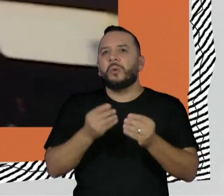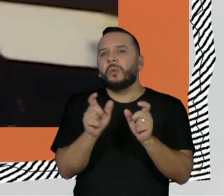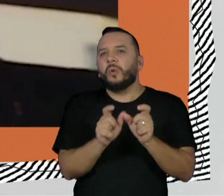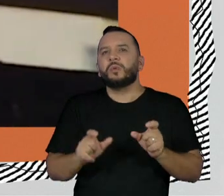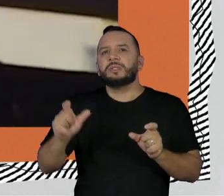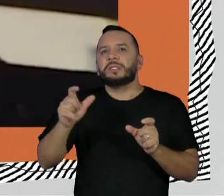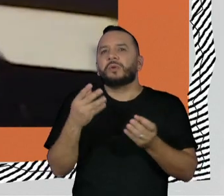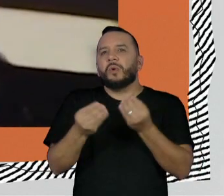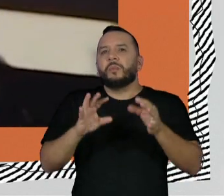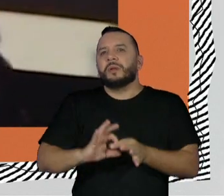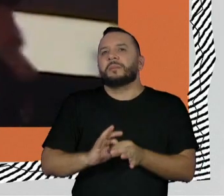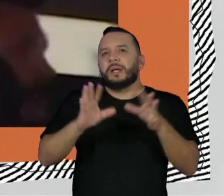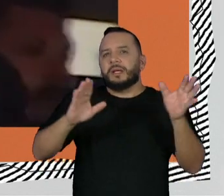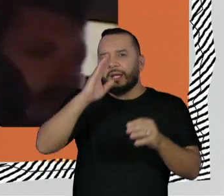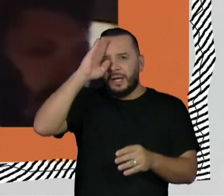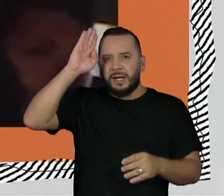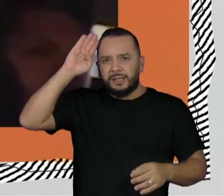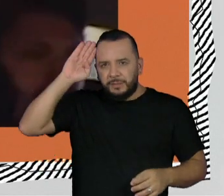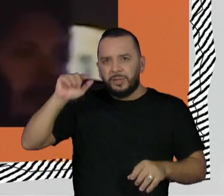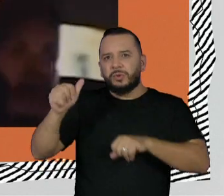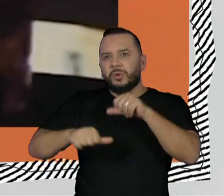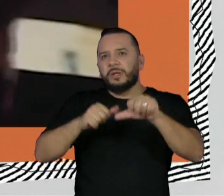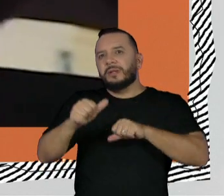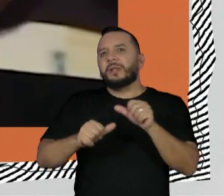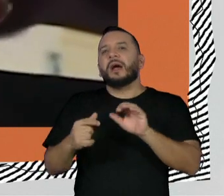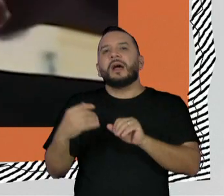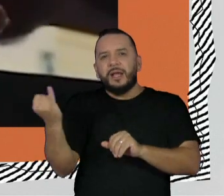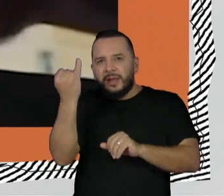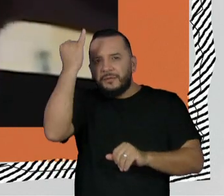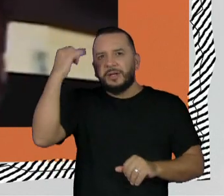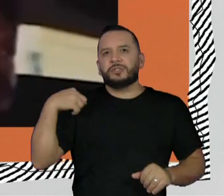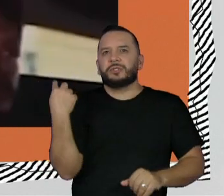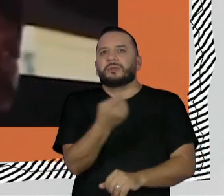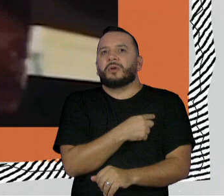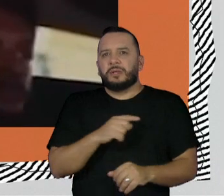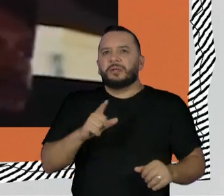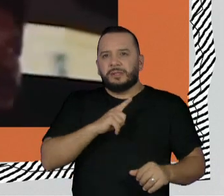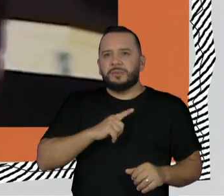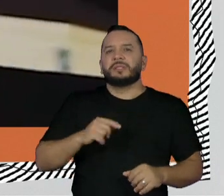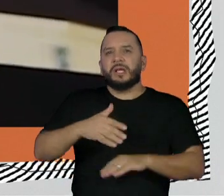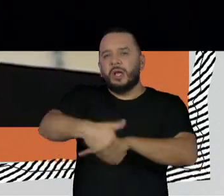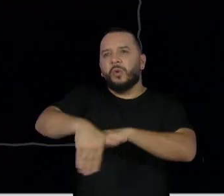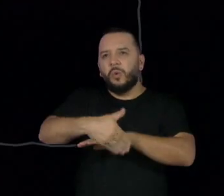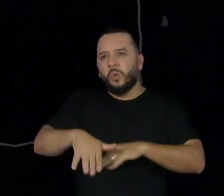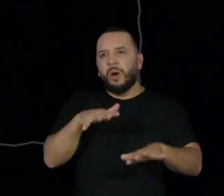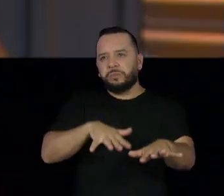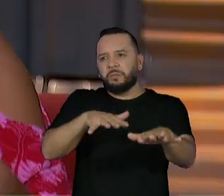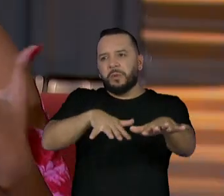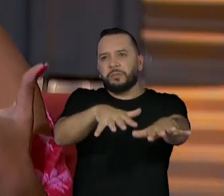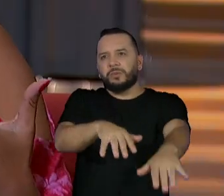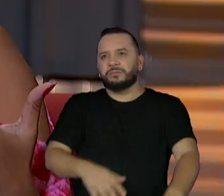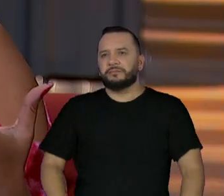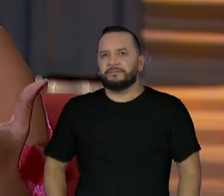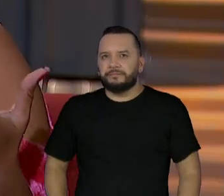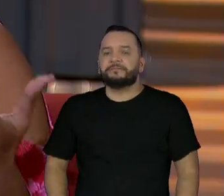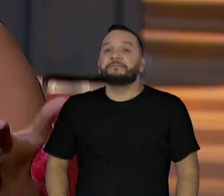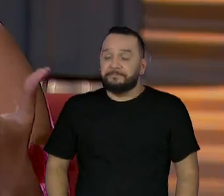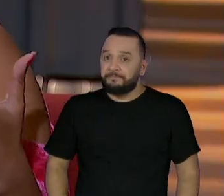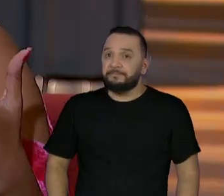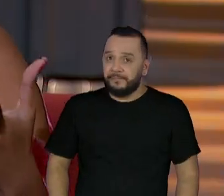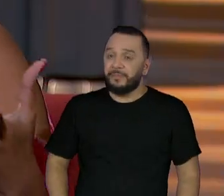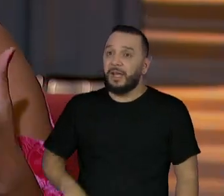like academic freedom is going to be made relevant. We have to go to the streets. Angela Davis, né,